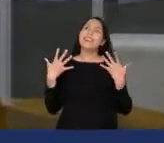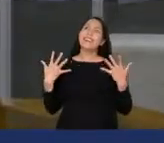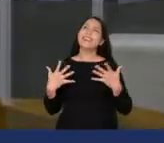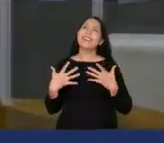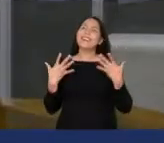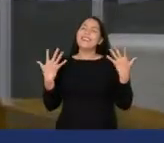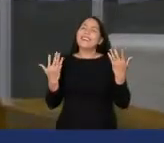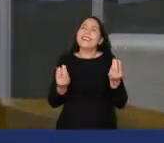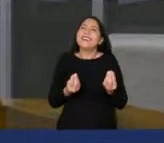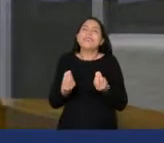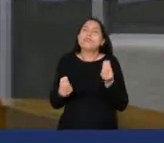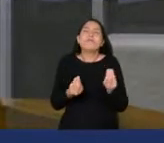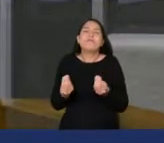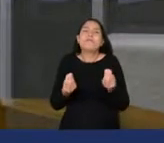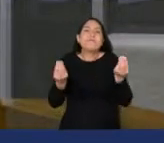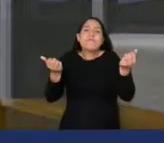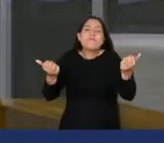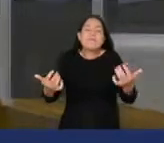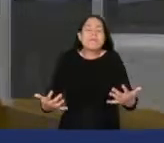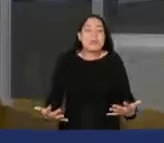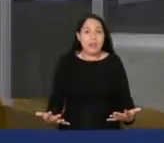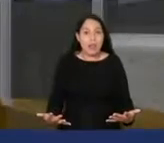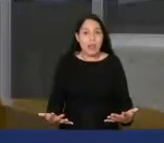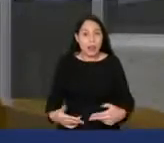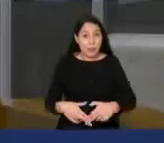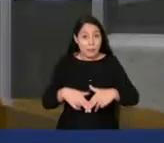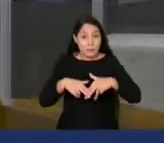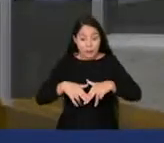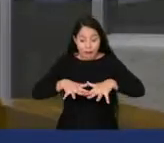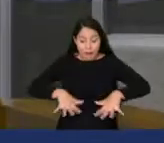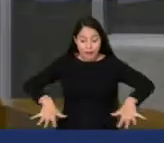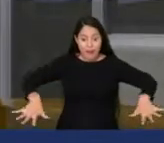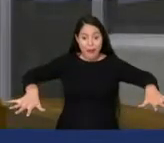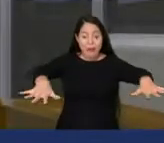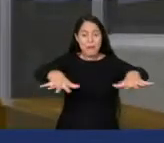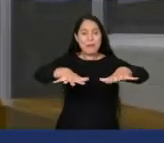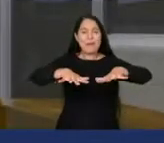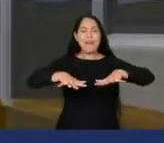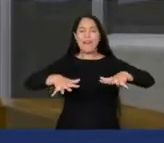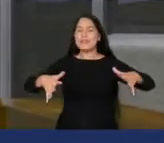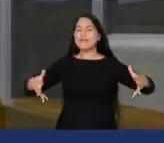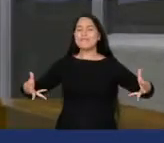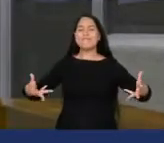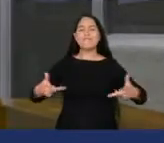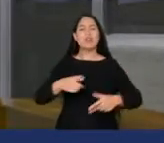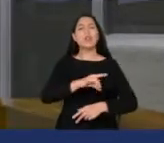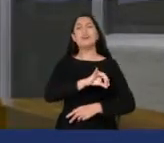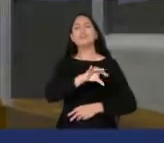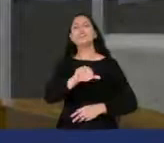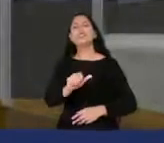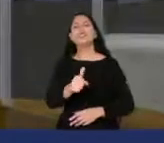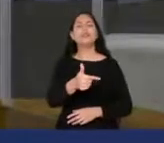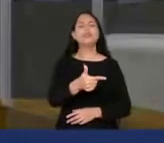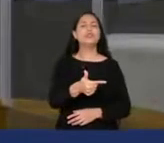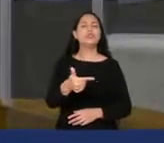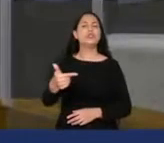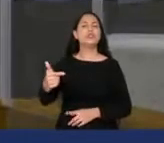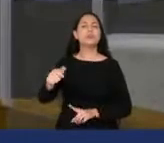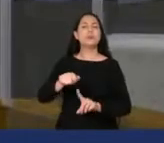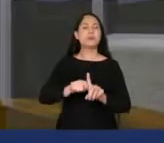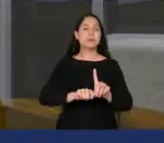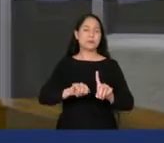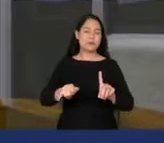medida, quando em um ambiente de harmonia, no dia 22 de julho de 61, mestre